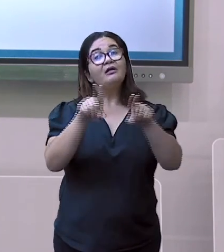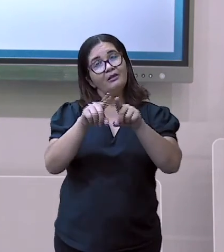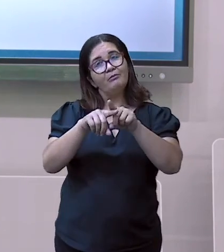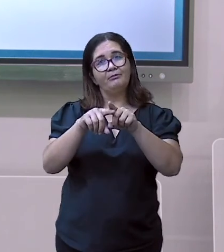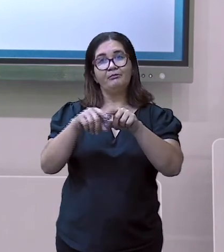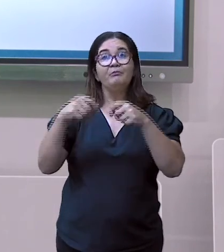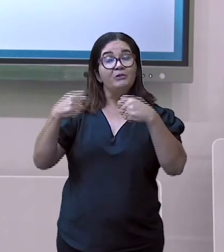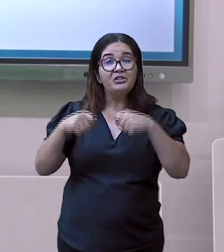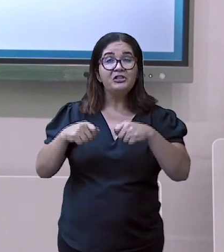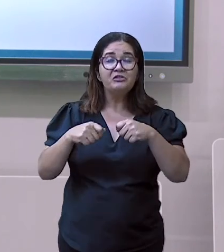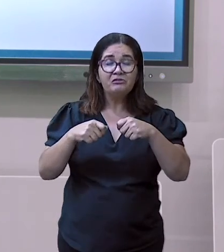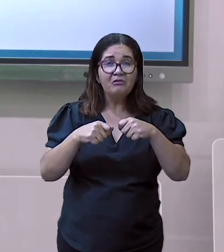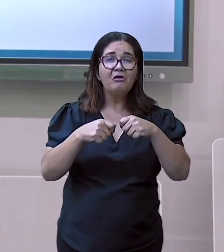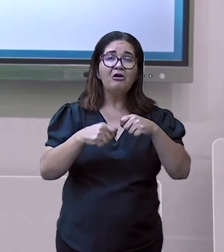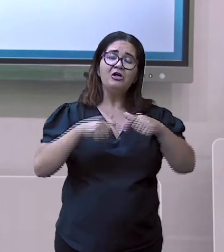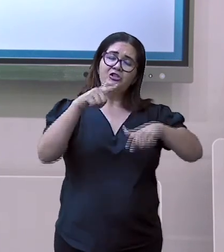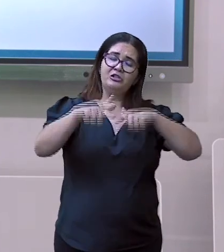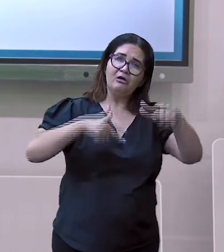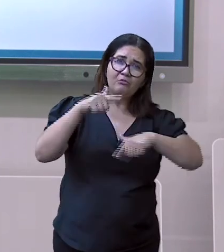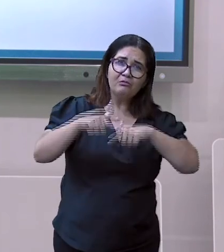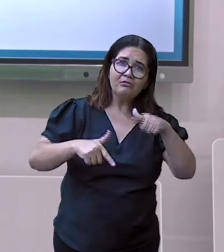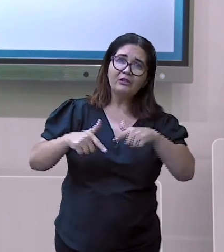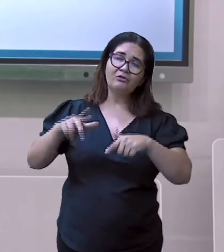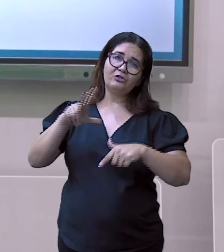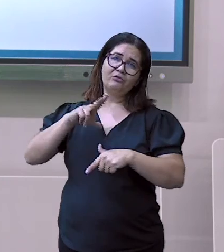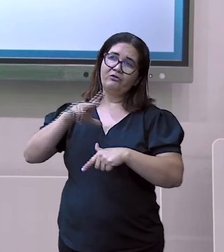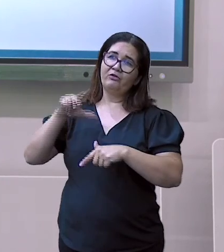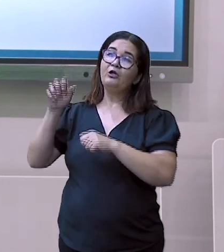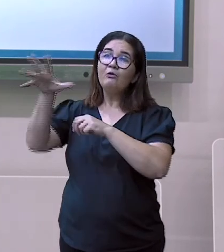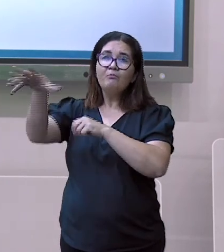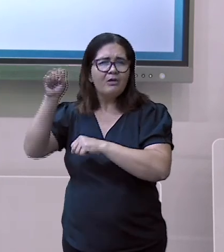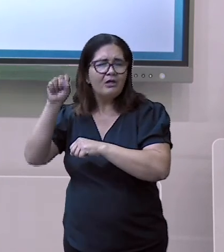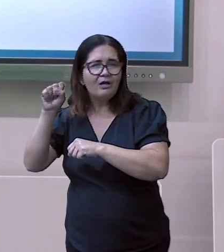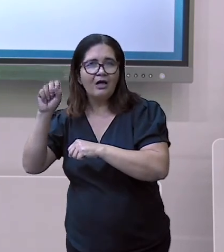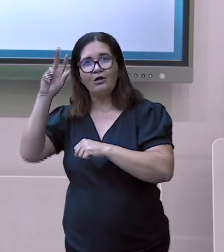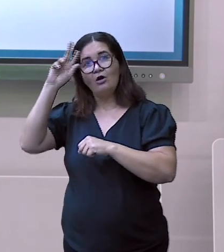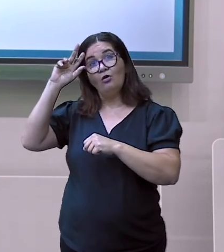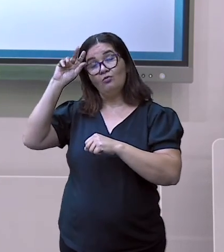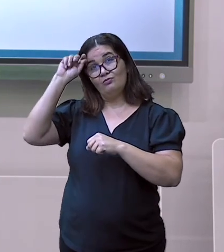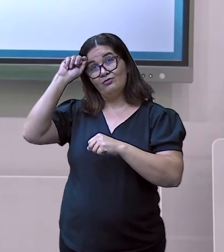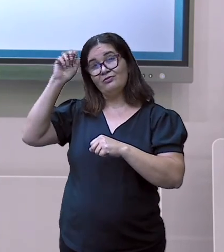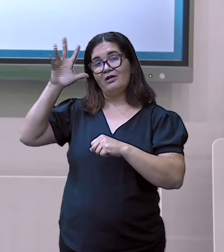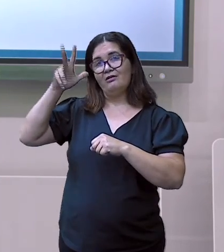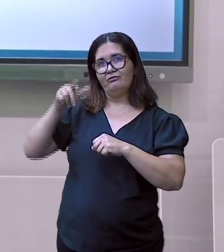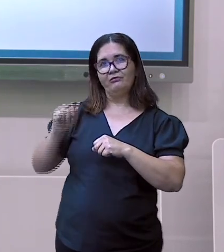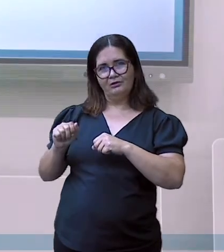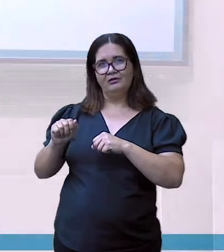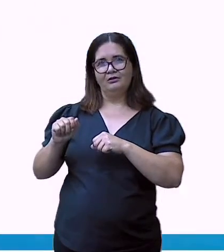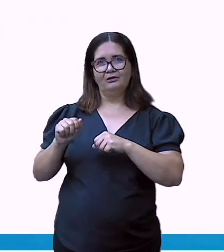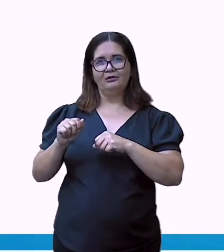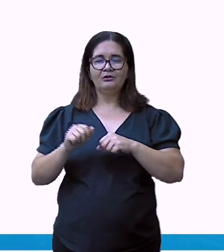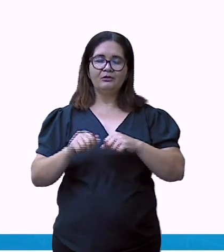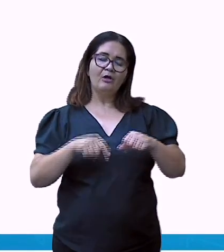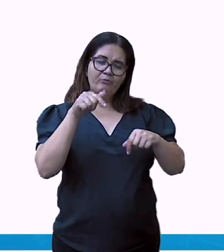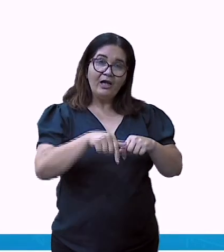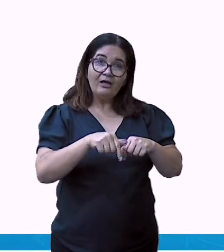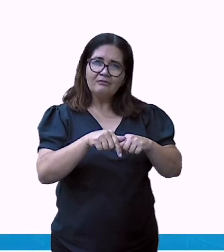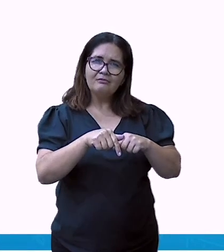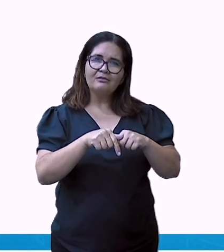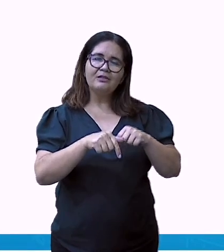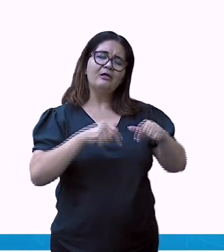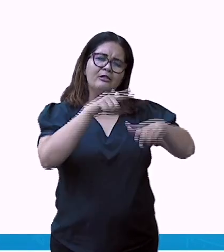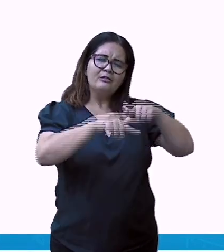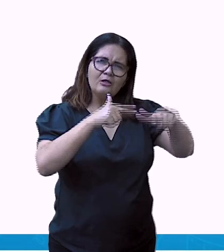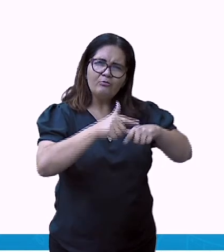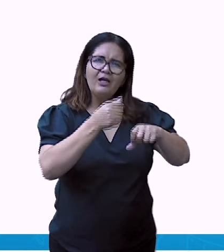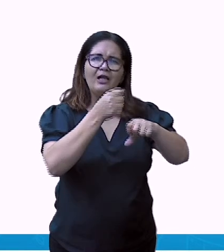para exercer esse trabalho, para fazer esse trabalho escravo. A letra B pergunta: